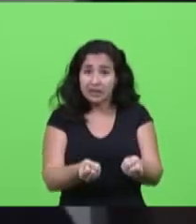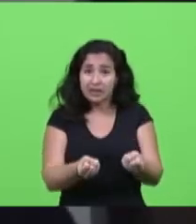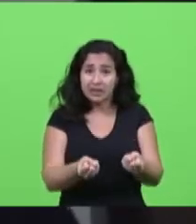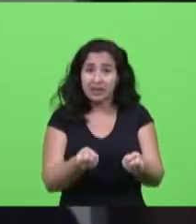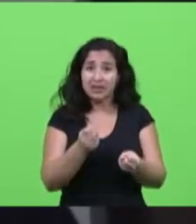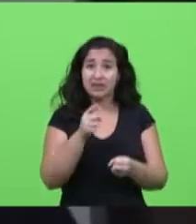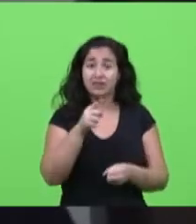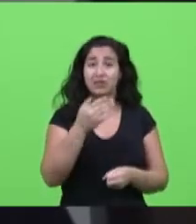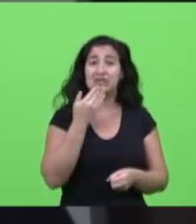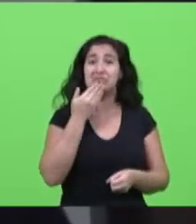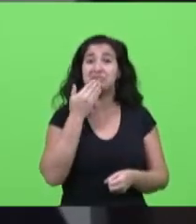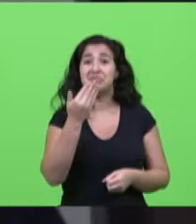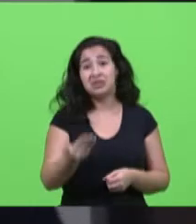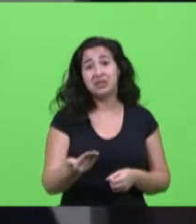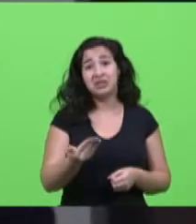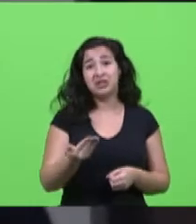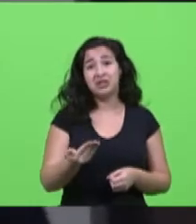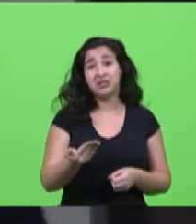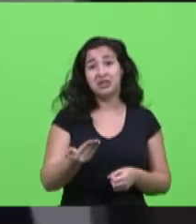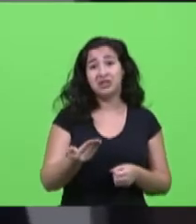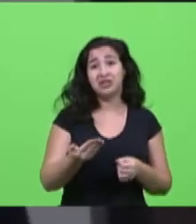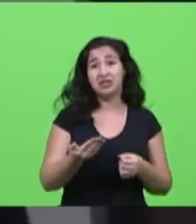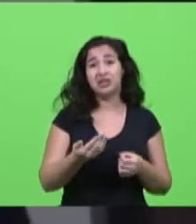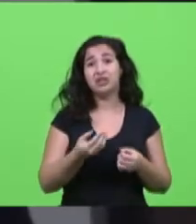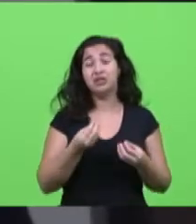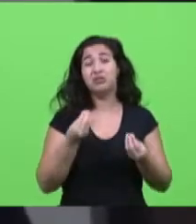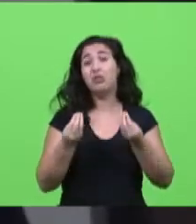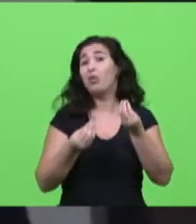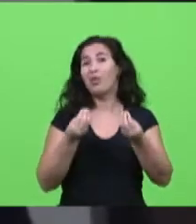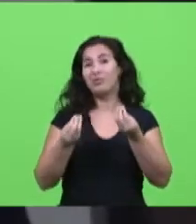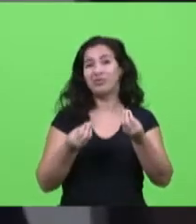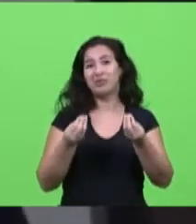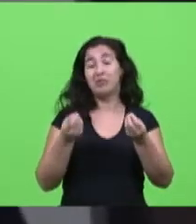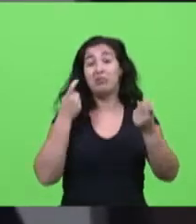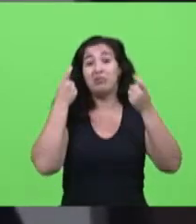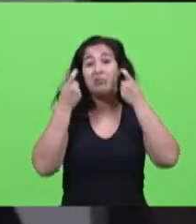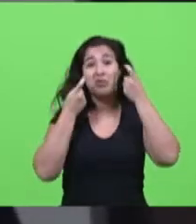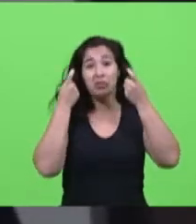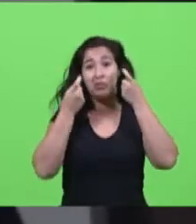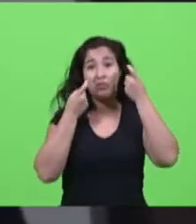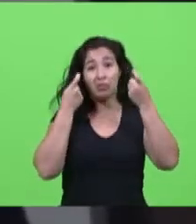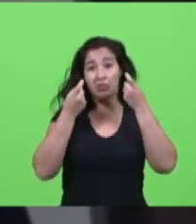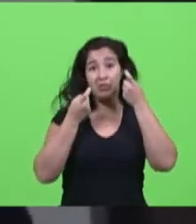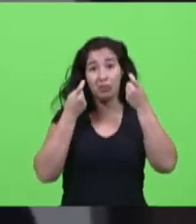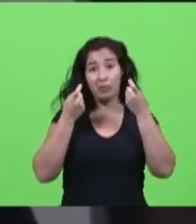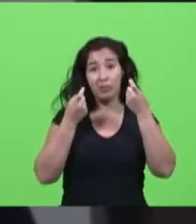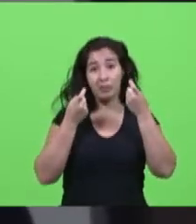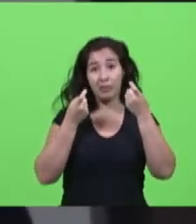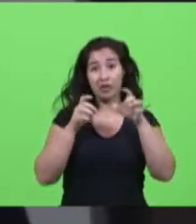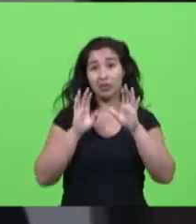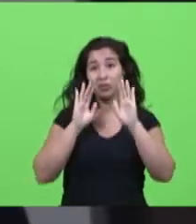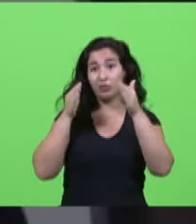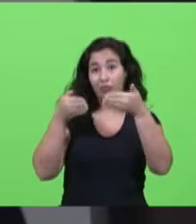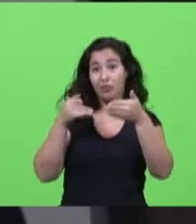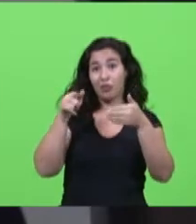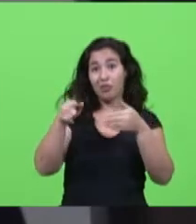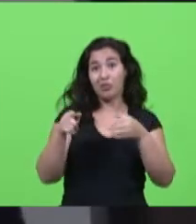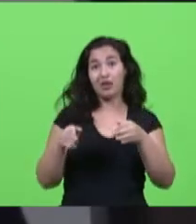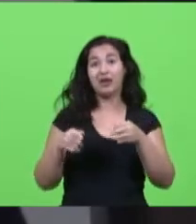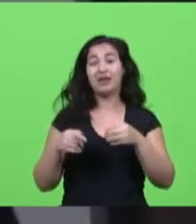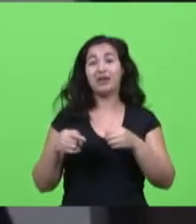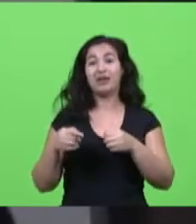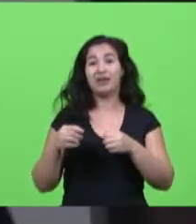por reivindicações baseadas logicamente numa preocupação por parte dos empreendedores dessas